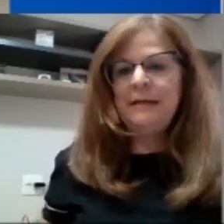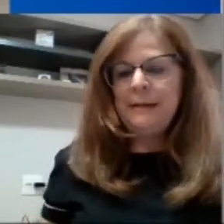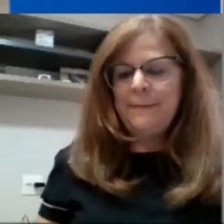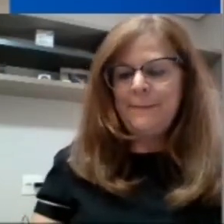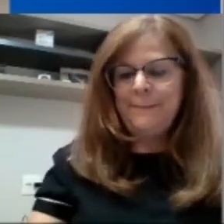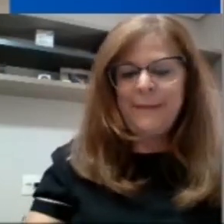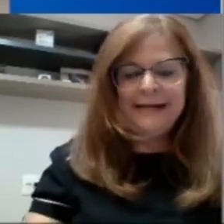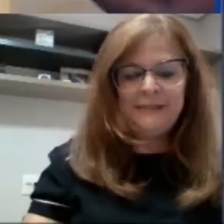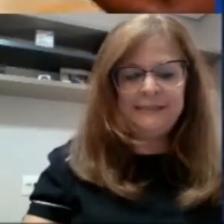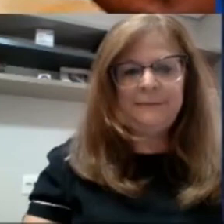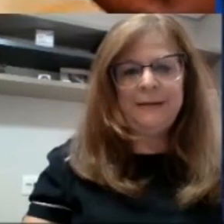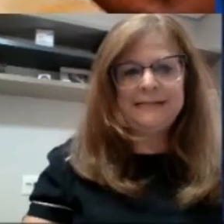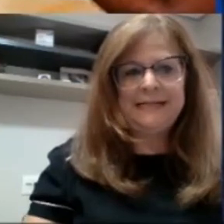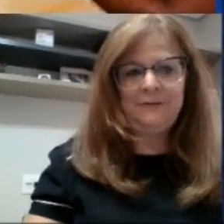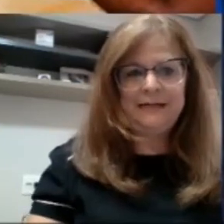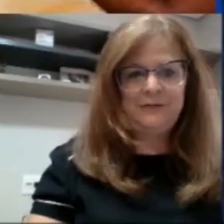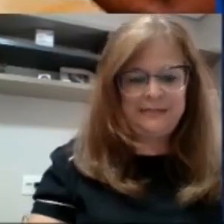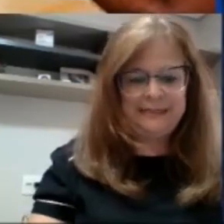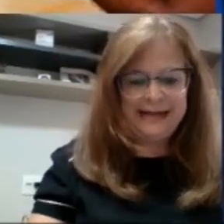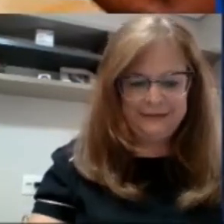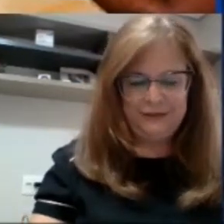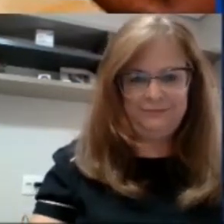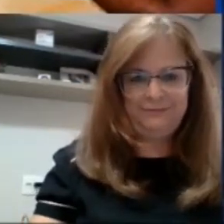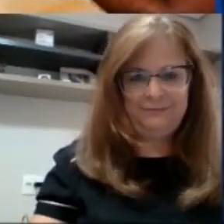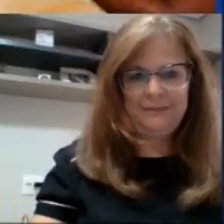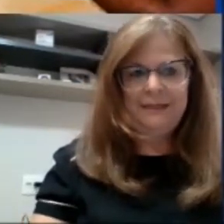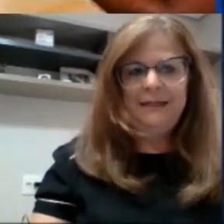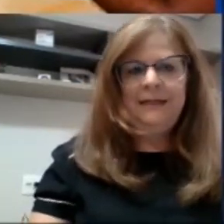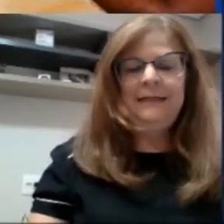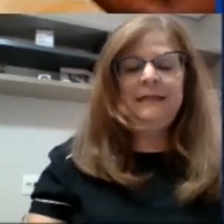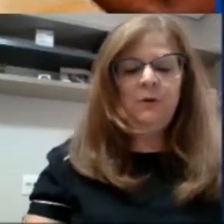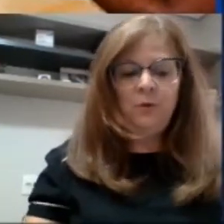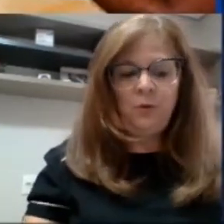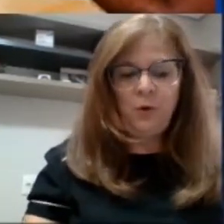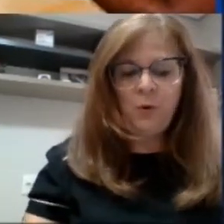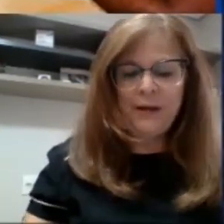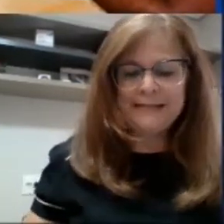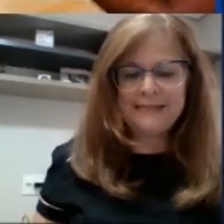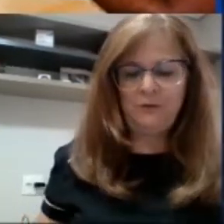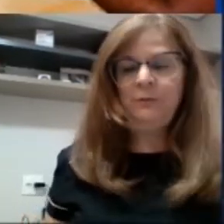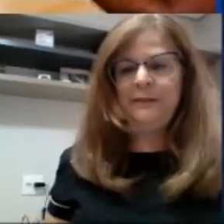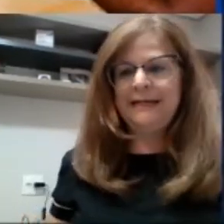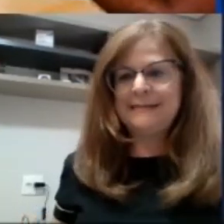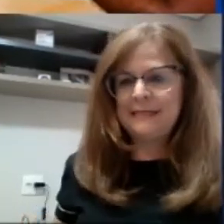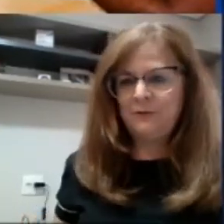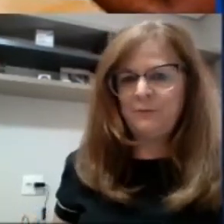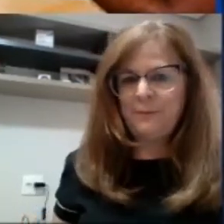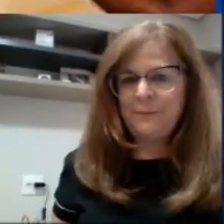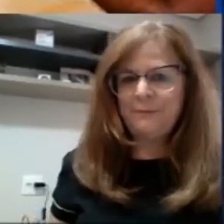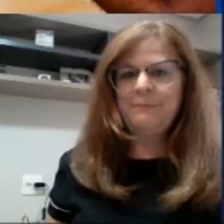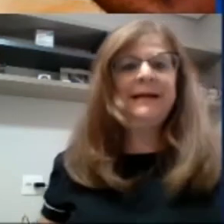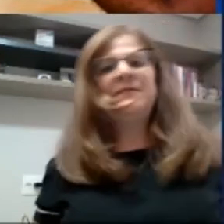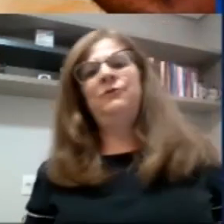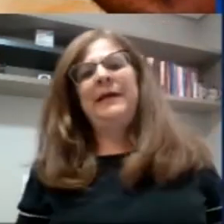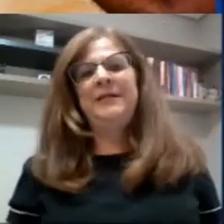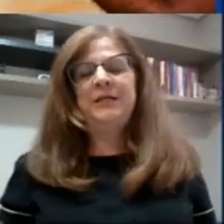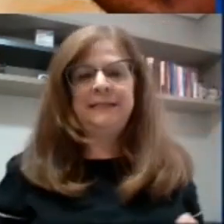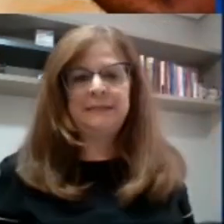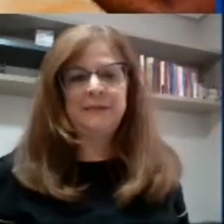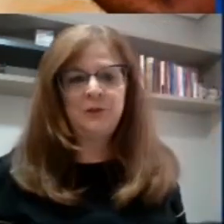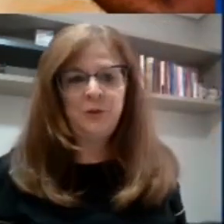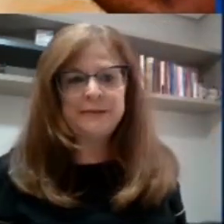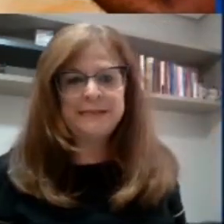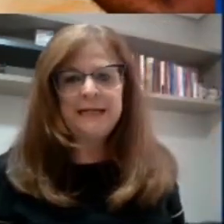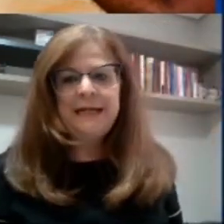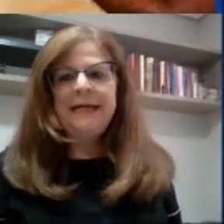efetiva participação na sociedade. Então, com essa comunicação mais fluente entre